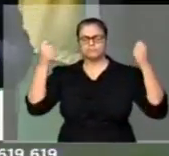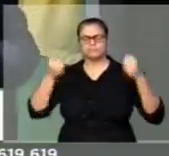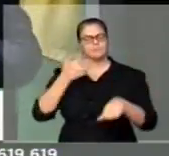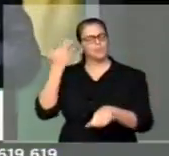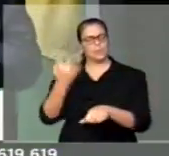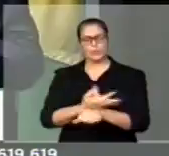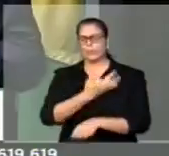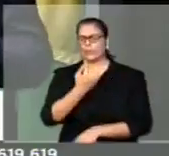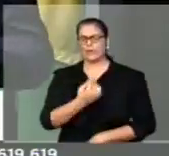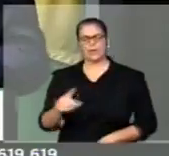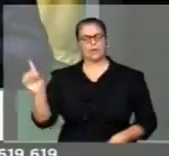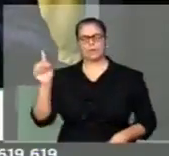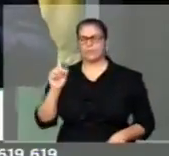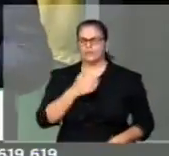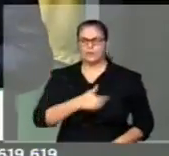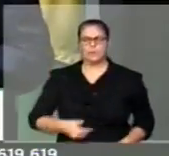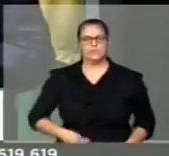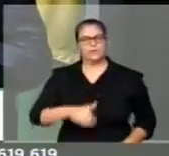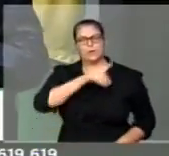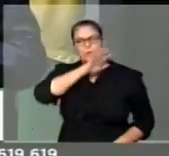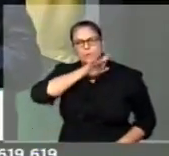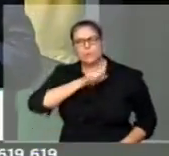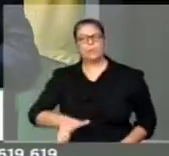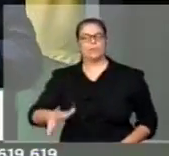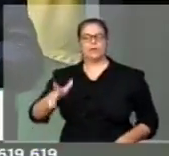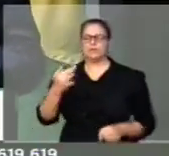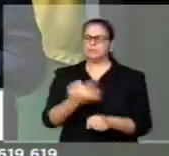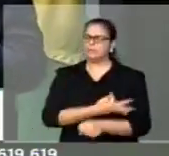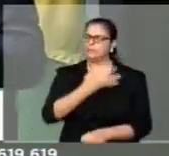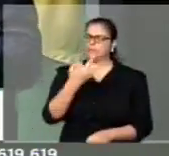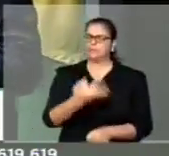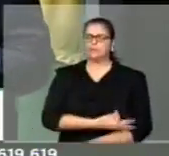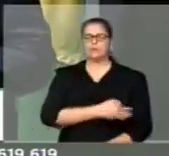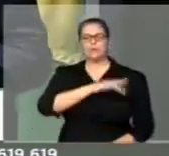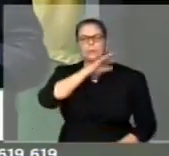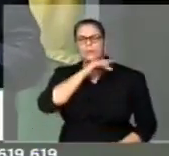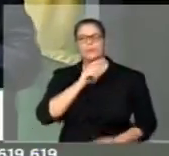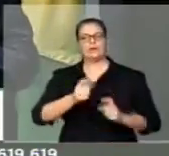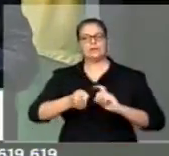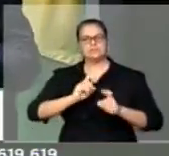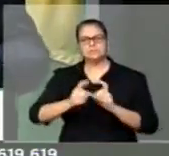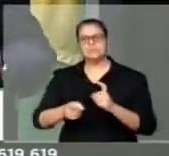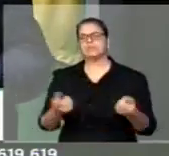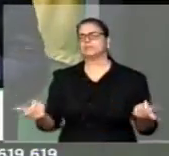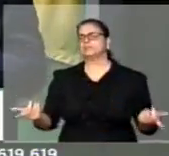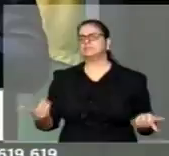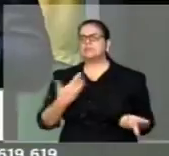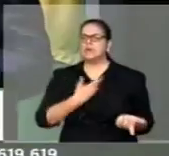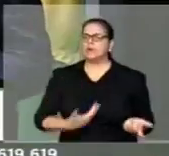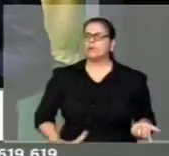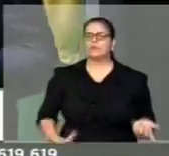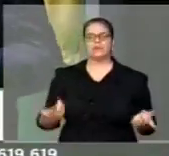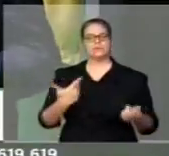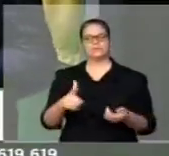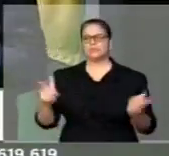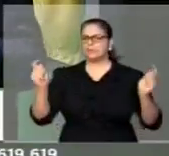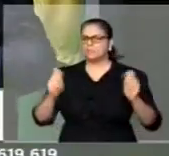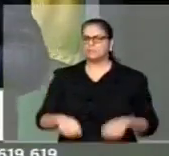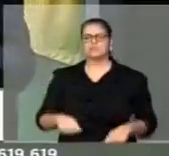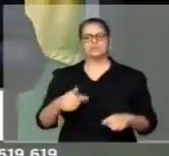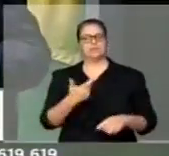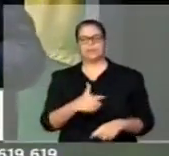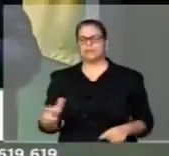um governo que não pode ter credibilidade, um governo que não tem condições administrativas, um governo que não tem capacidade sequer de